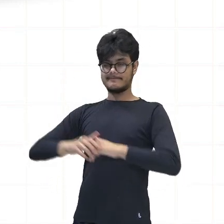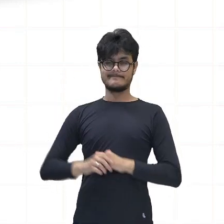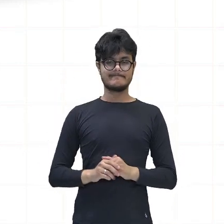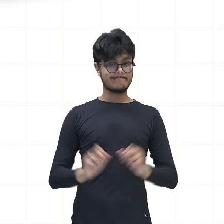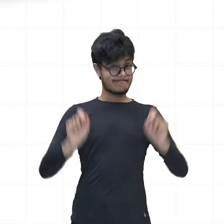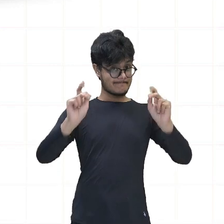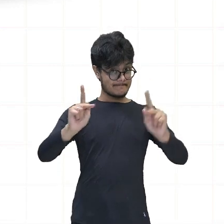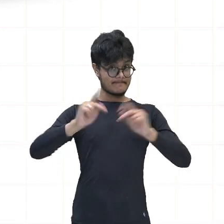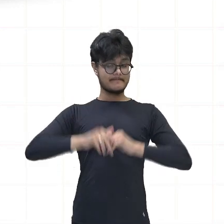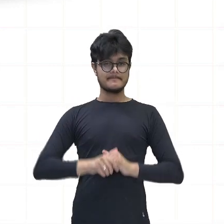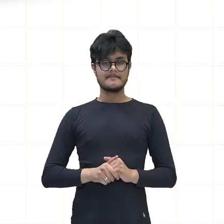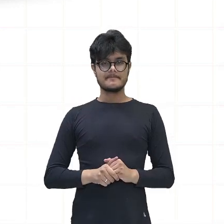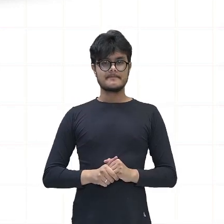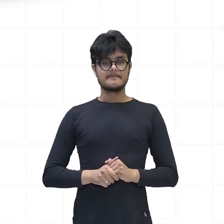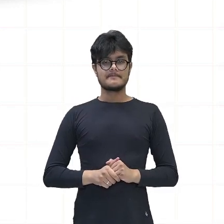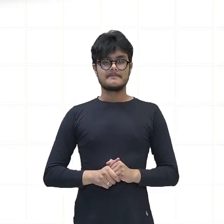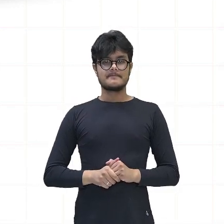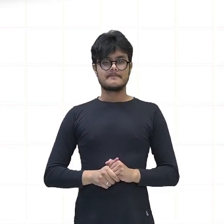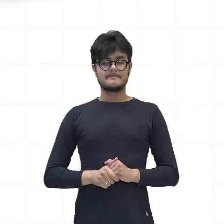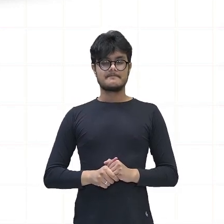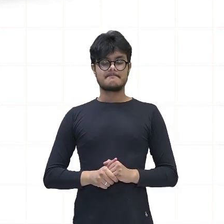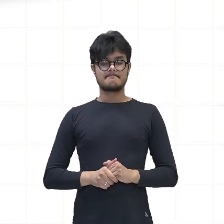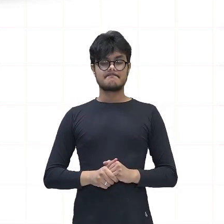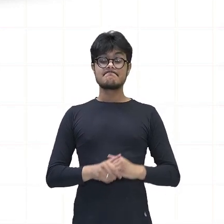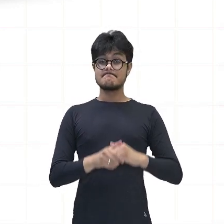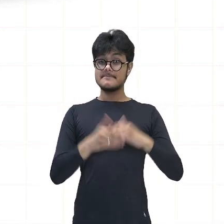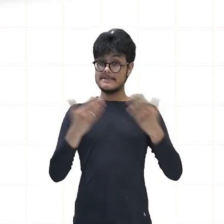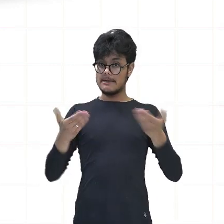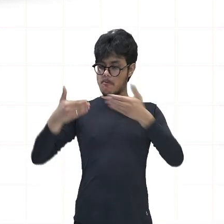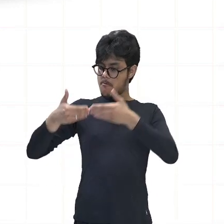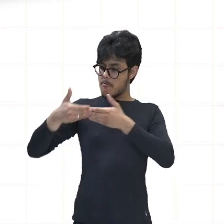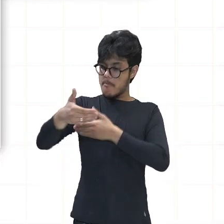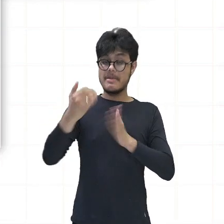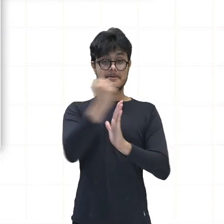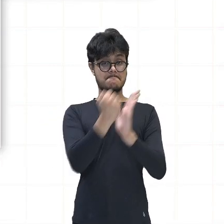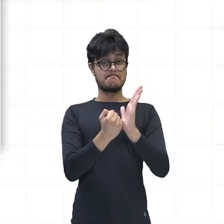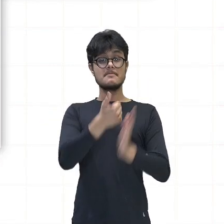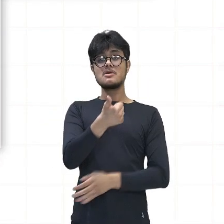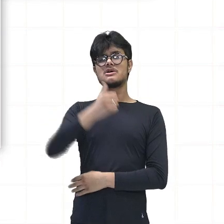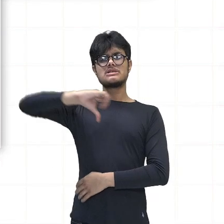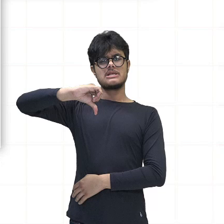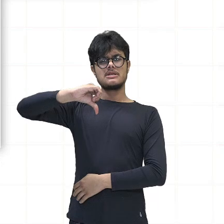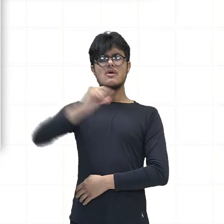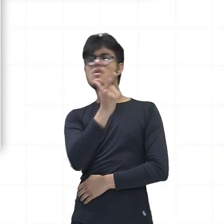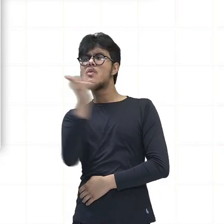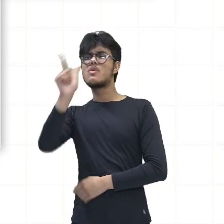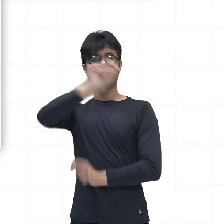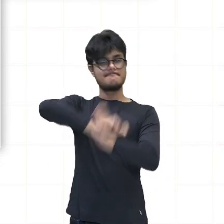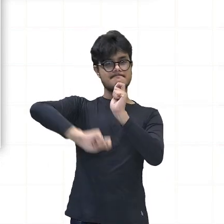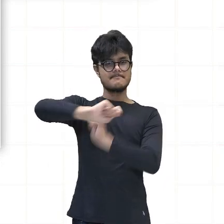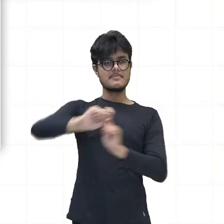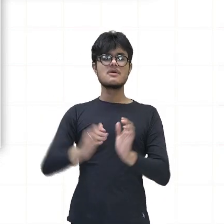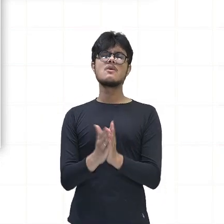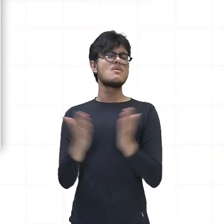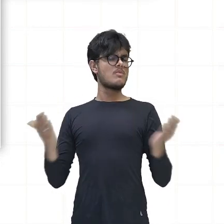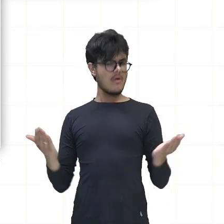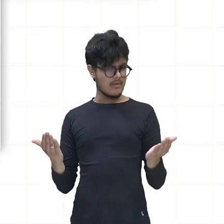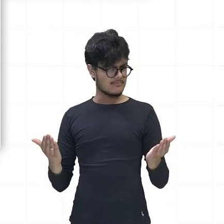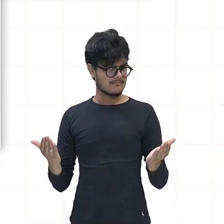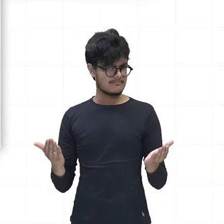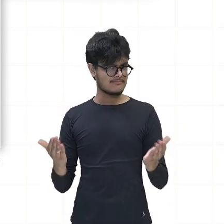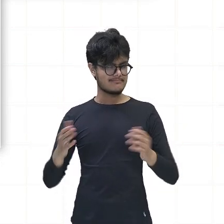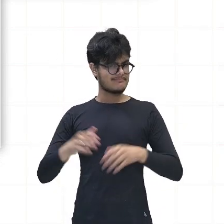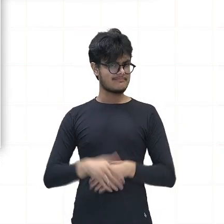relacionando com a economia. No século XIX, nós temos outra atividade econômica aí que